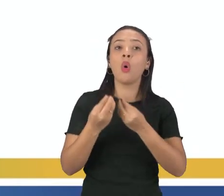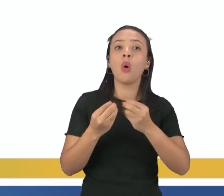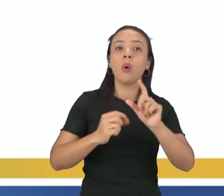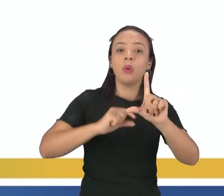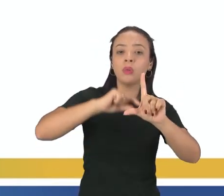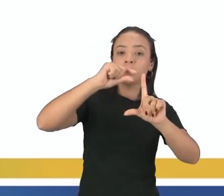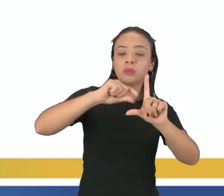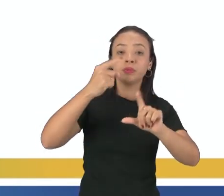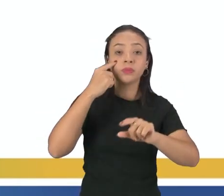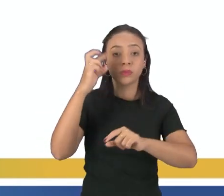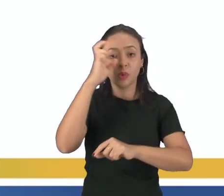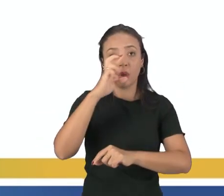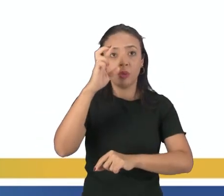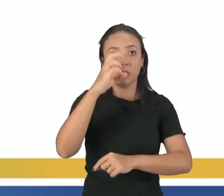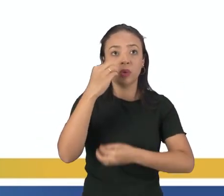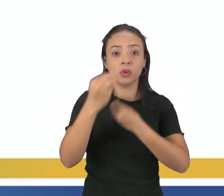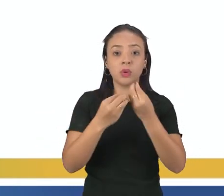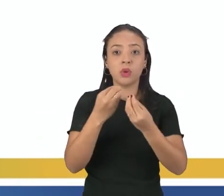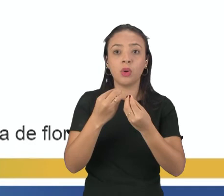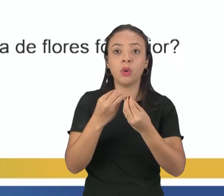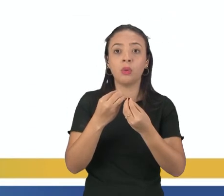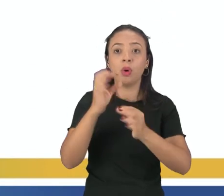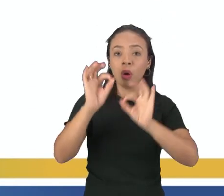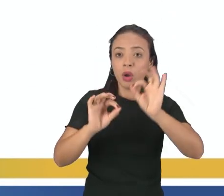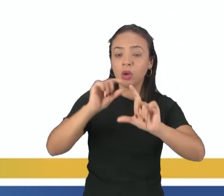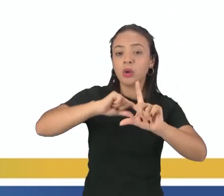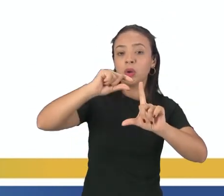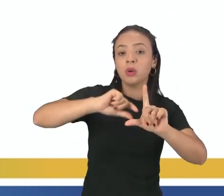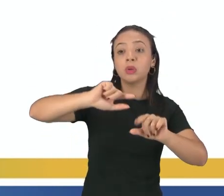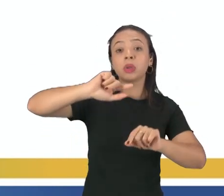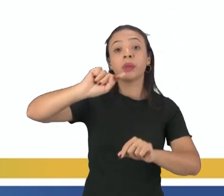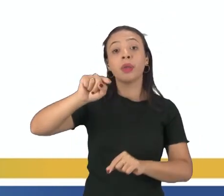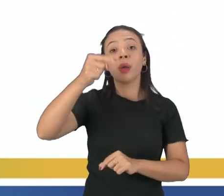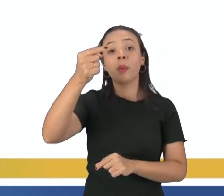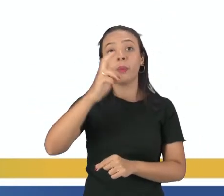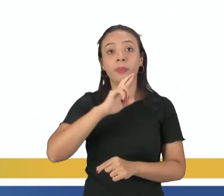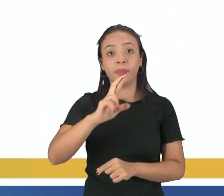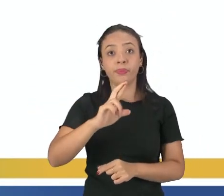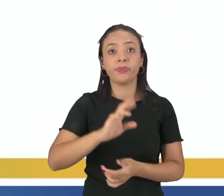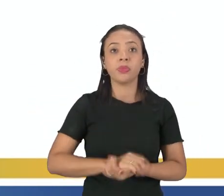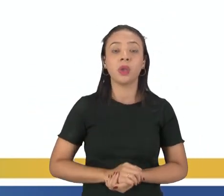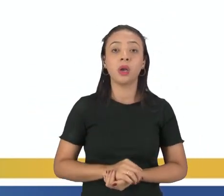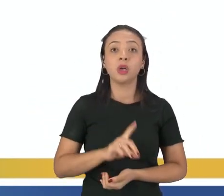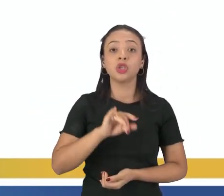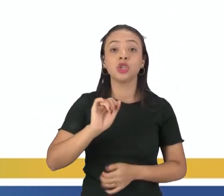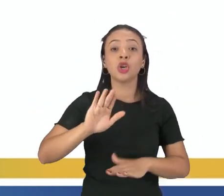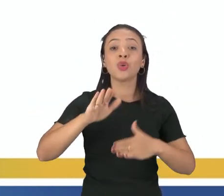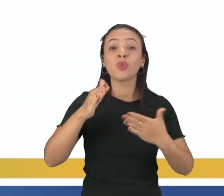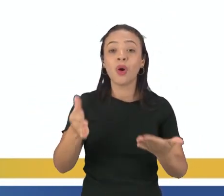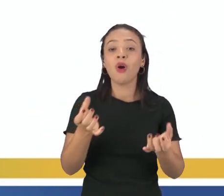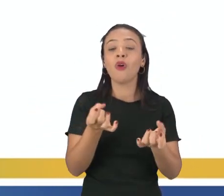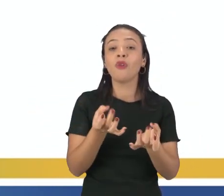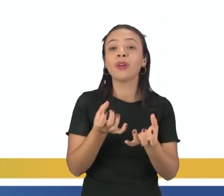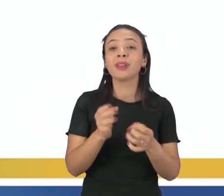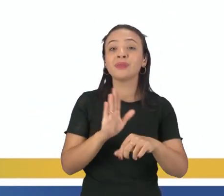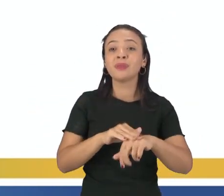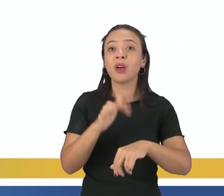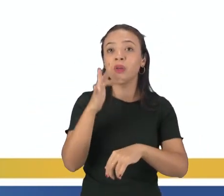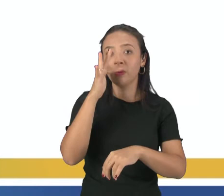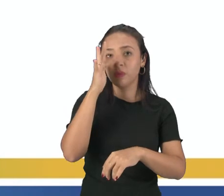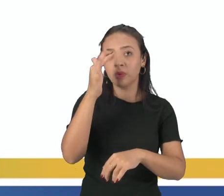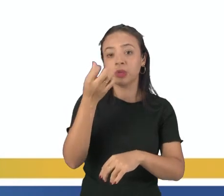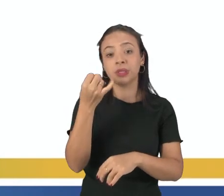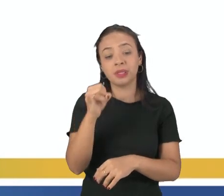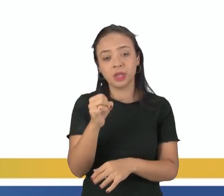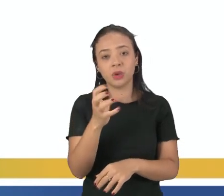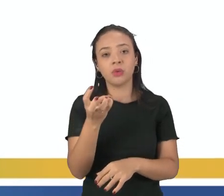Observe o gráfico feito por Dona Florinda e depois responda. Aí nós temos, em que dia da semana as vendas de flores foi maior? Bom, se a gente contar,